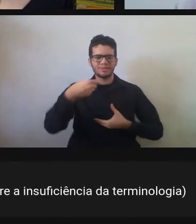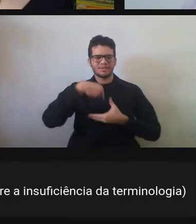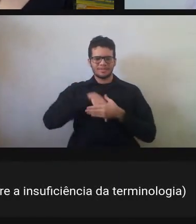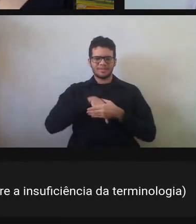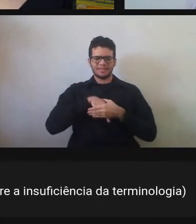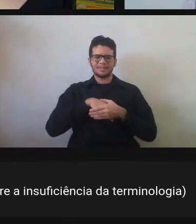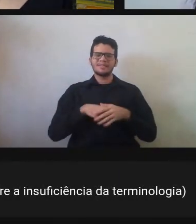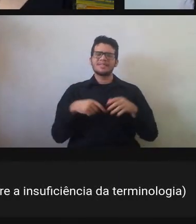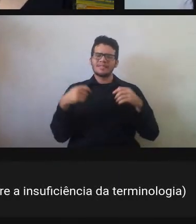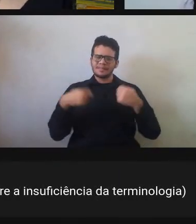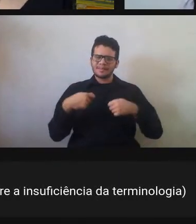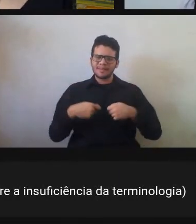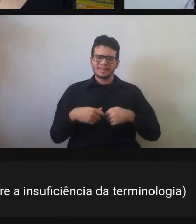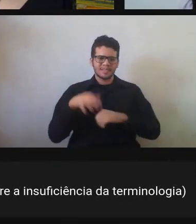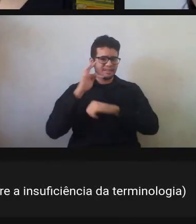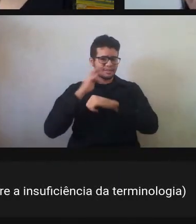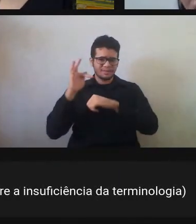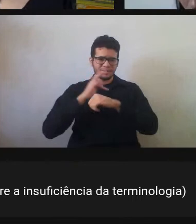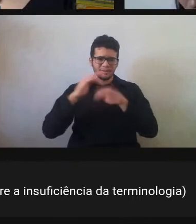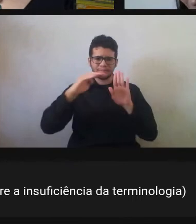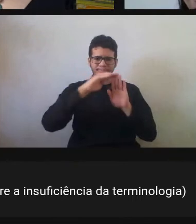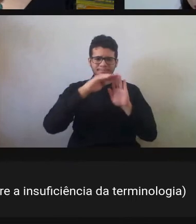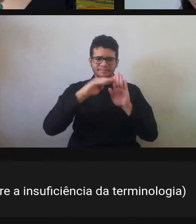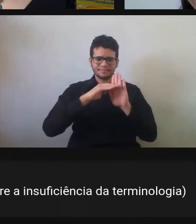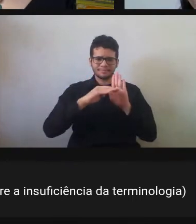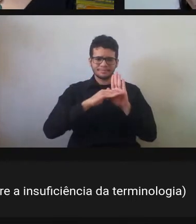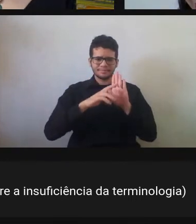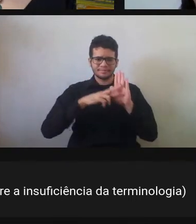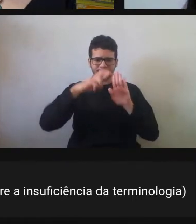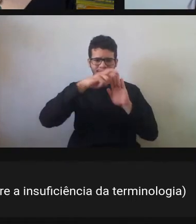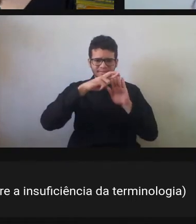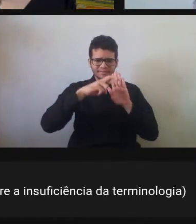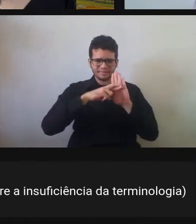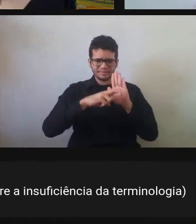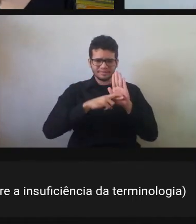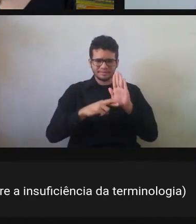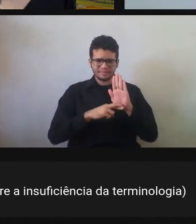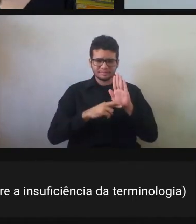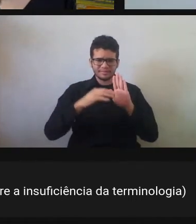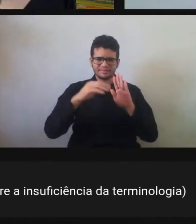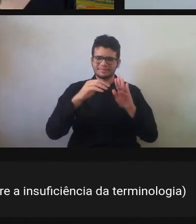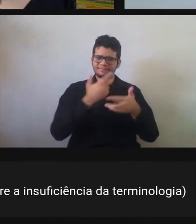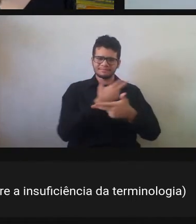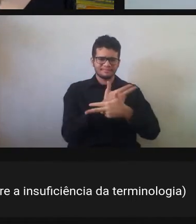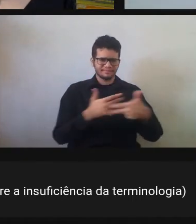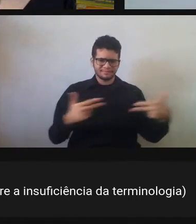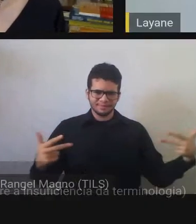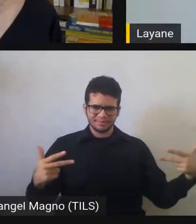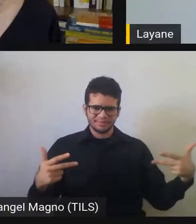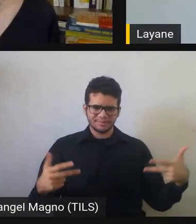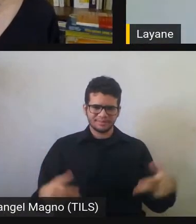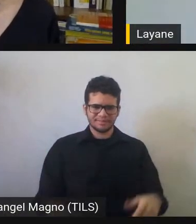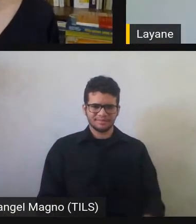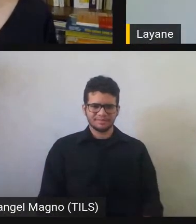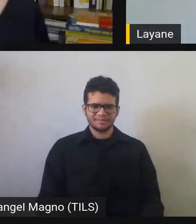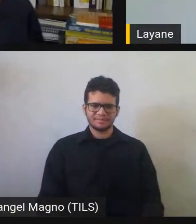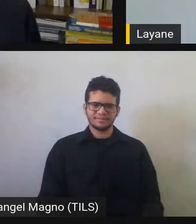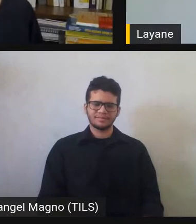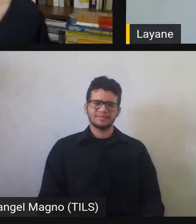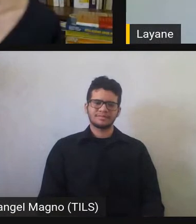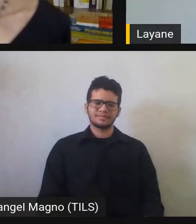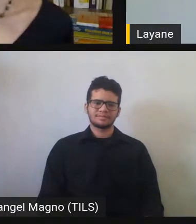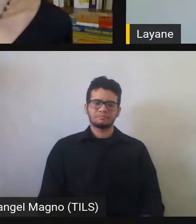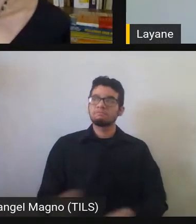na famosa carta sobre a insuficiência da terminologia é